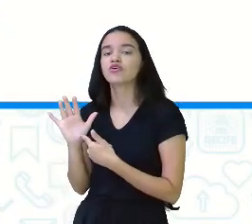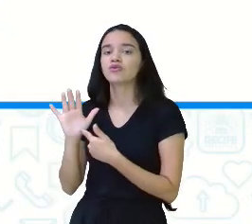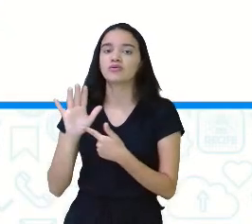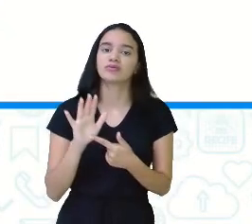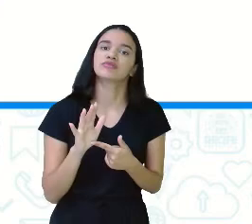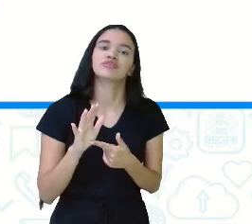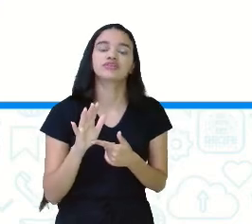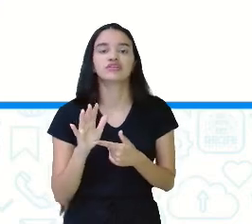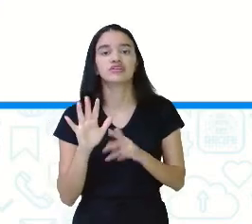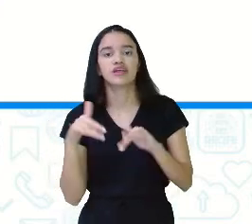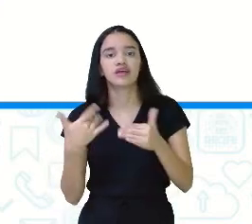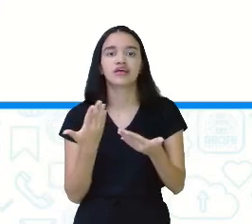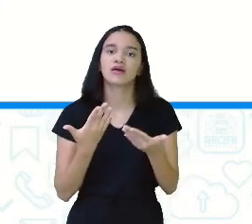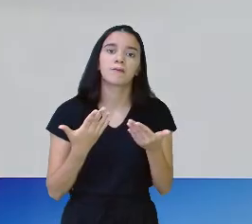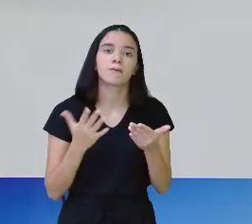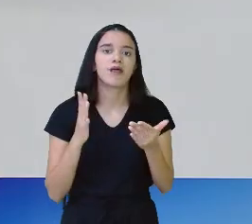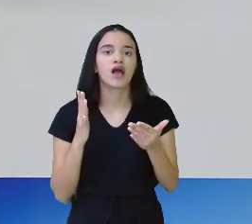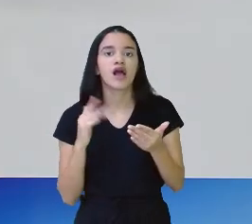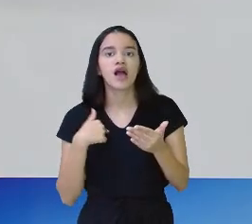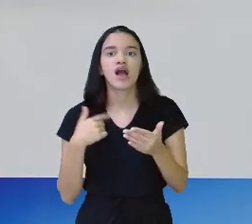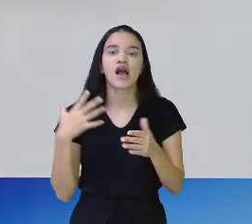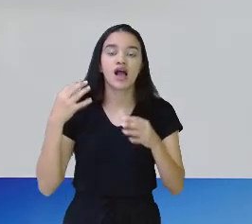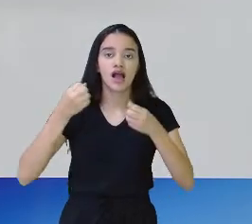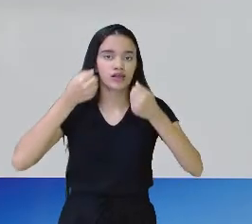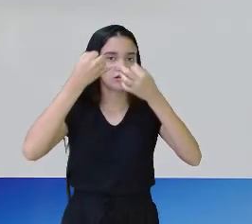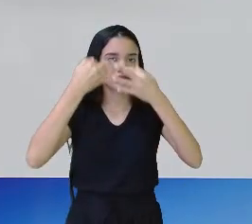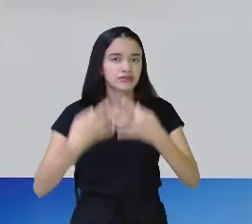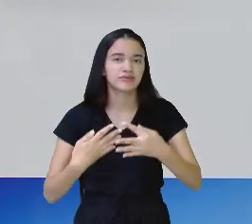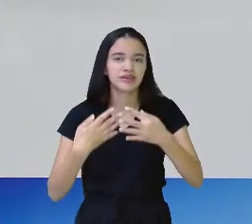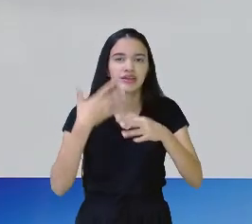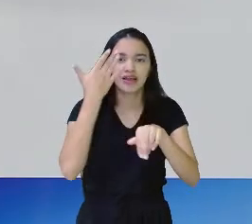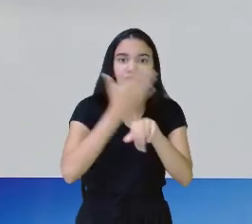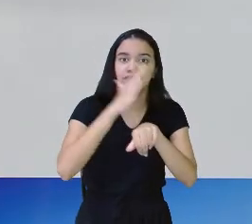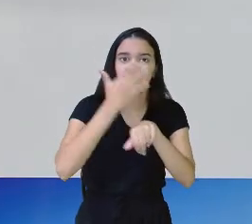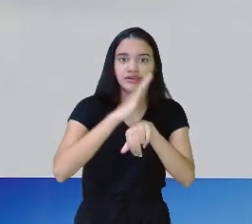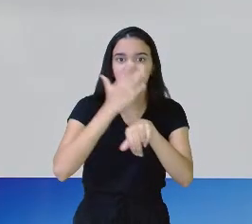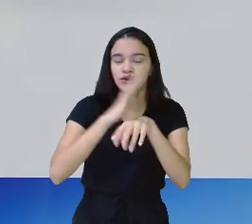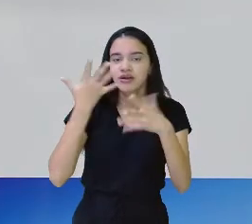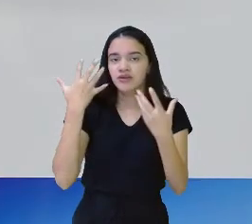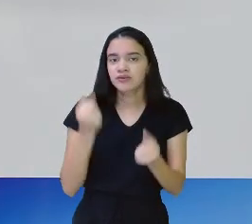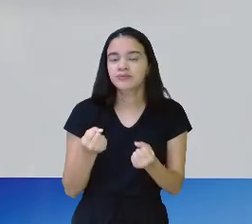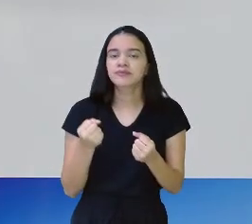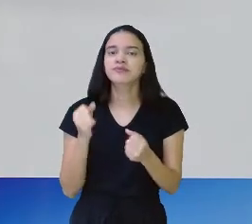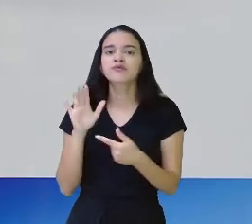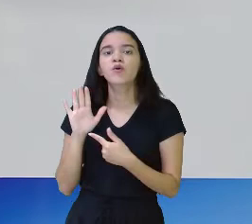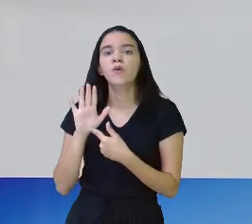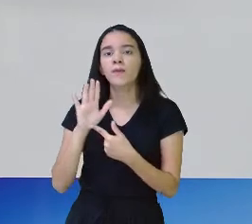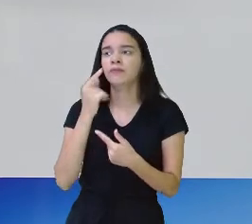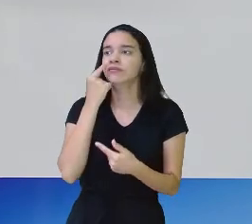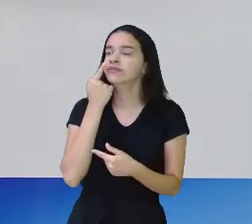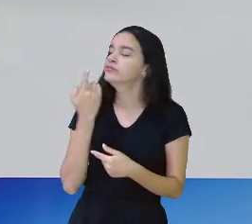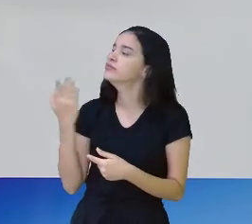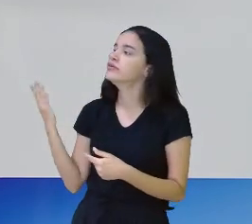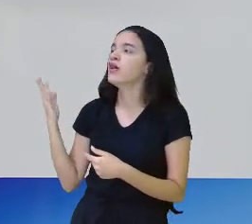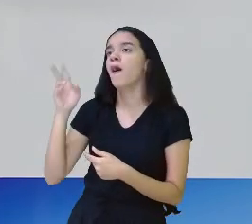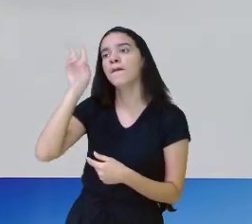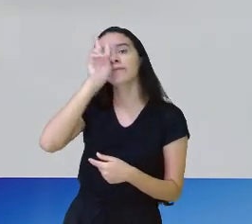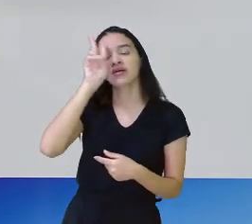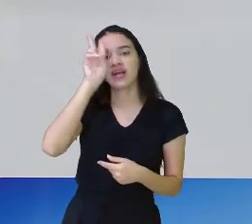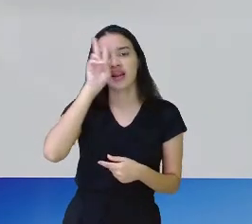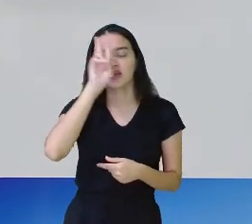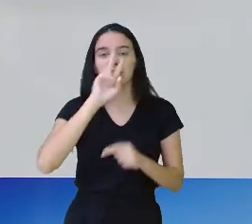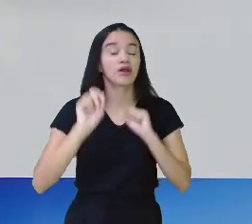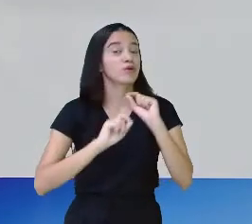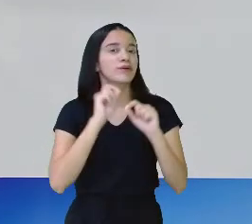vocês a aplicação do que a gente falou aqui. Vamos praticar um pouco. Eu trouxe para vocês aqui, para relembrar,